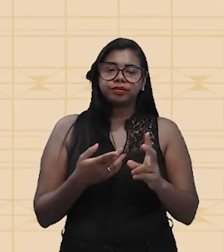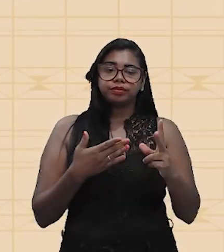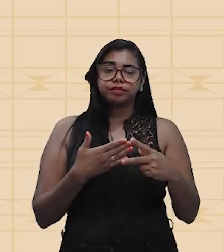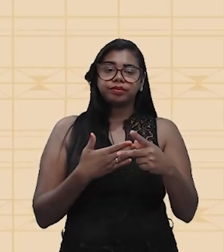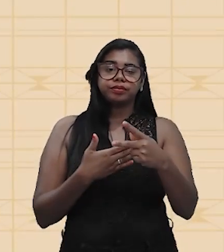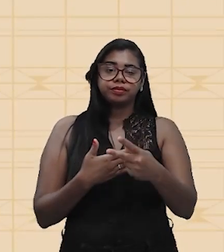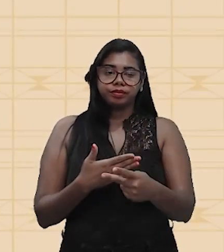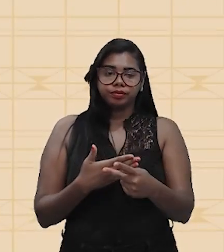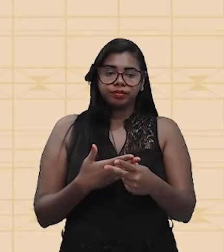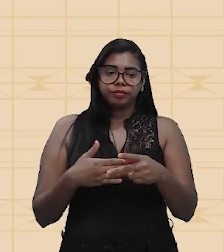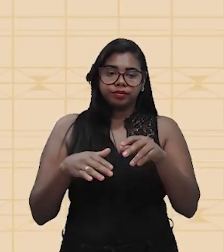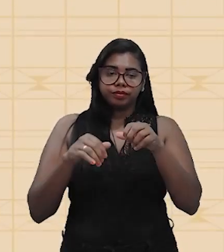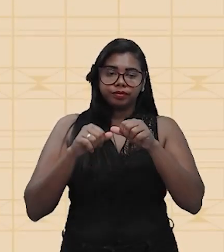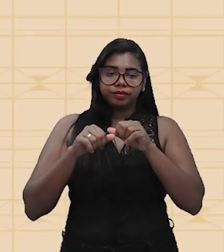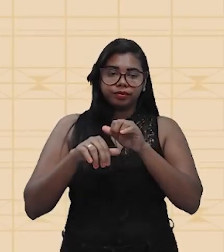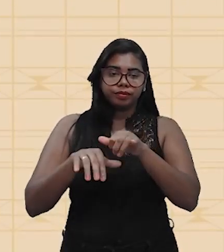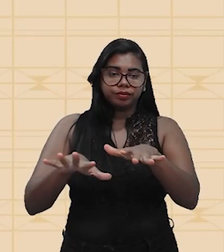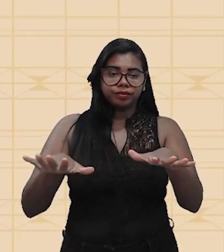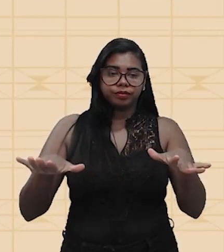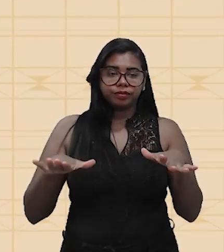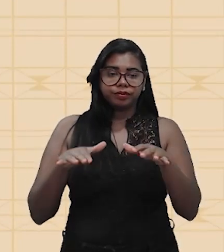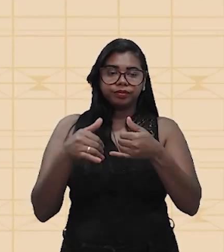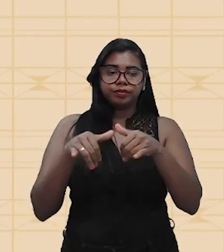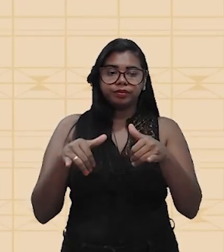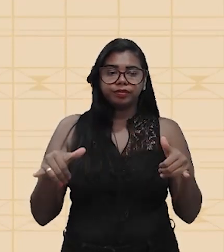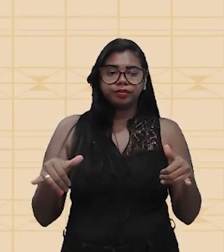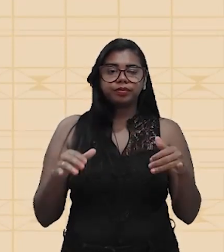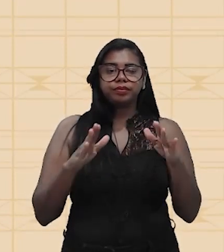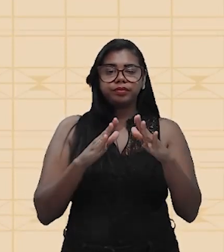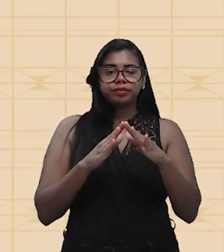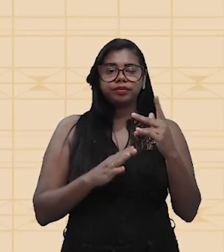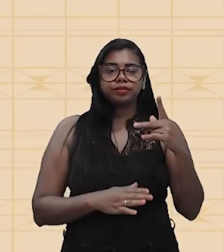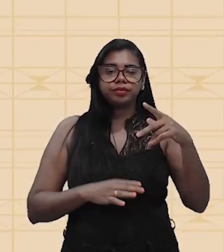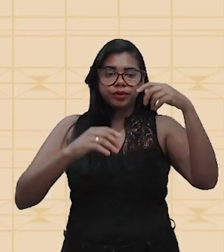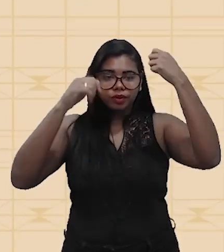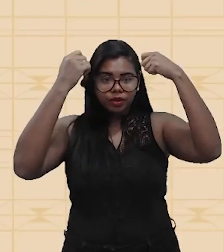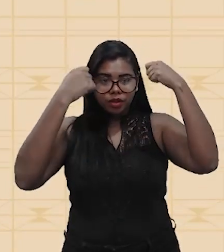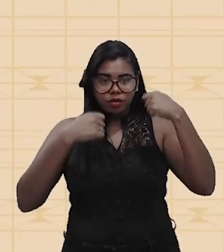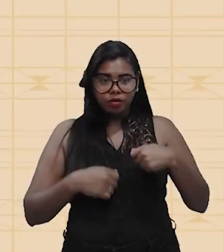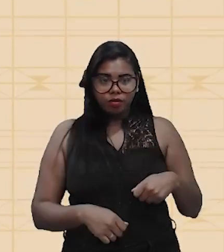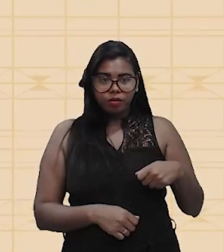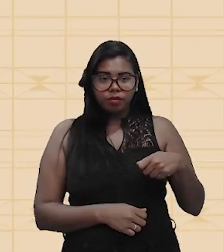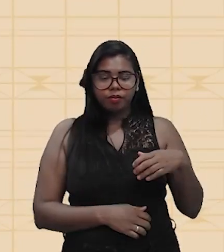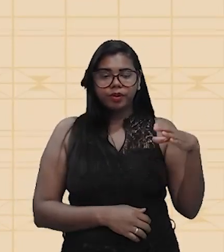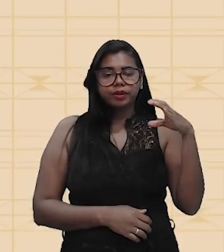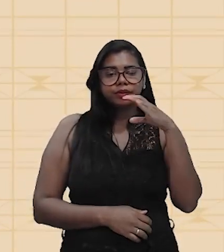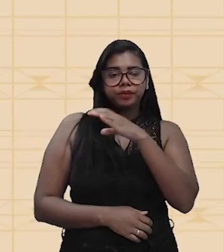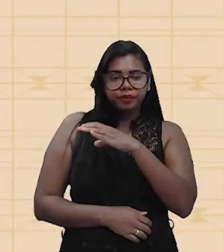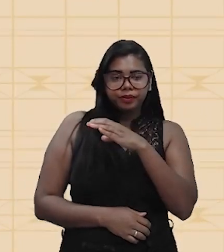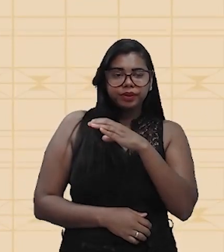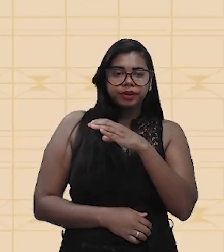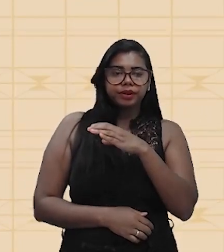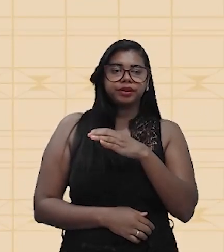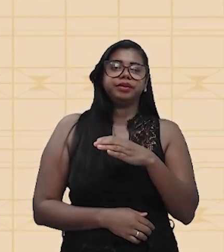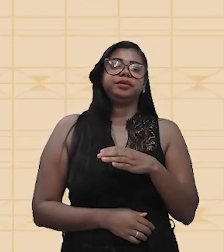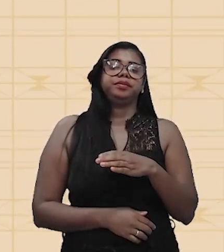dissipar energia elétrica, ou seja, quando na sua casa você vai tomar um banho no chuveiro elétrico, esse chuveiro elétrico ele tem